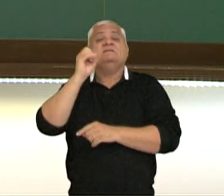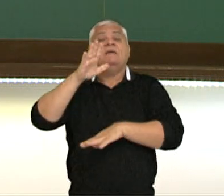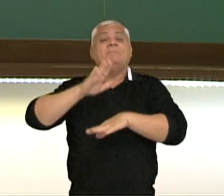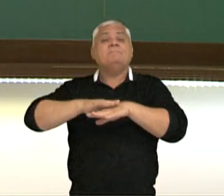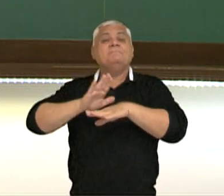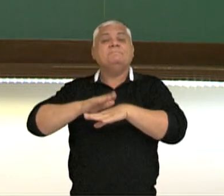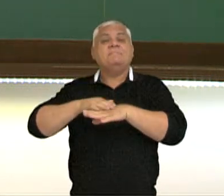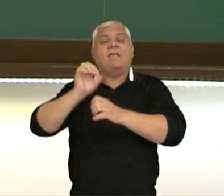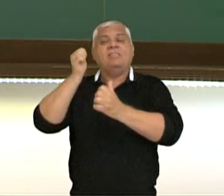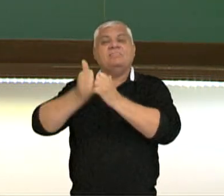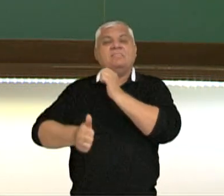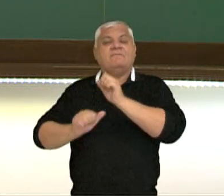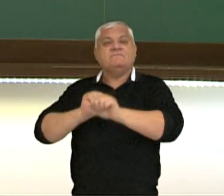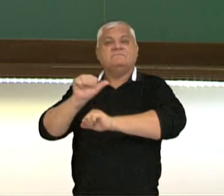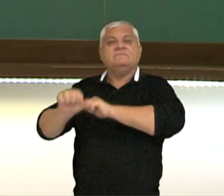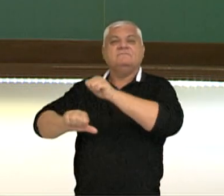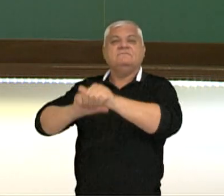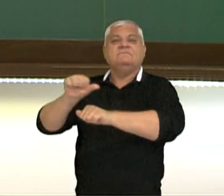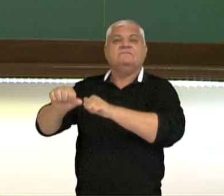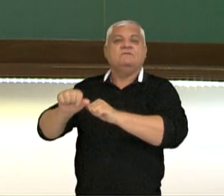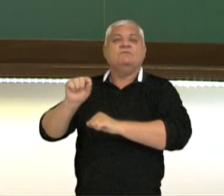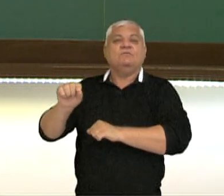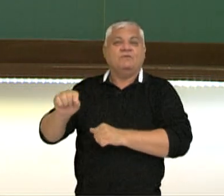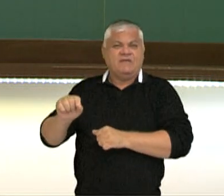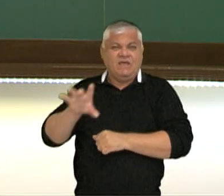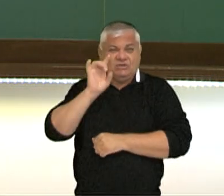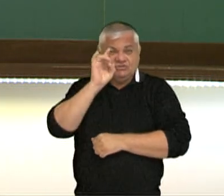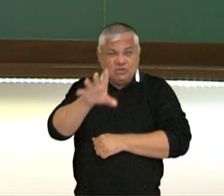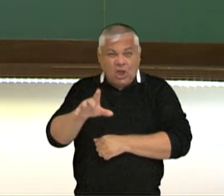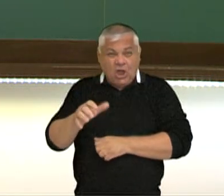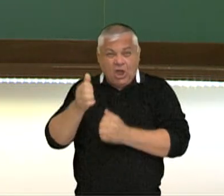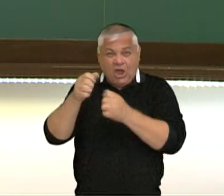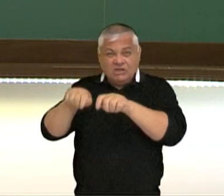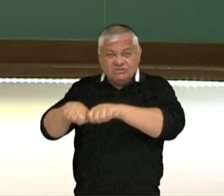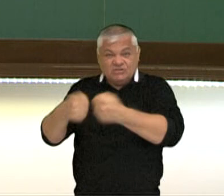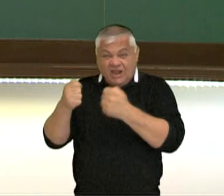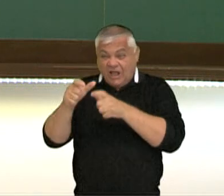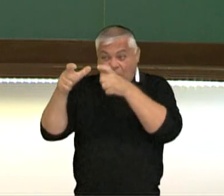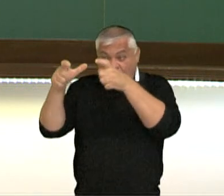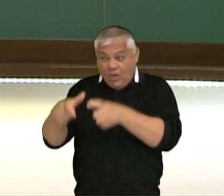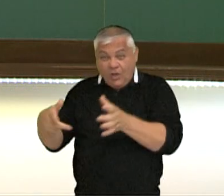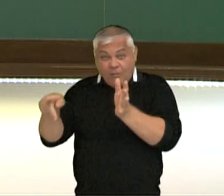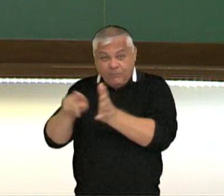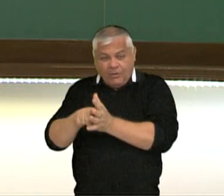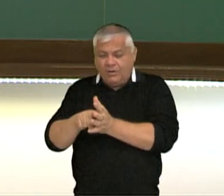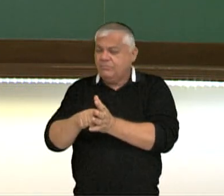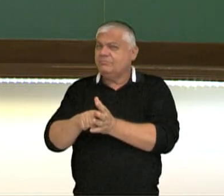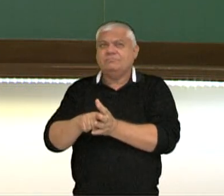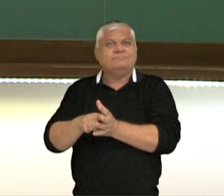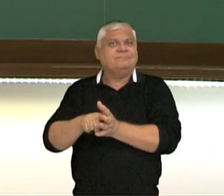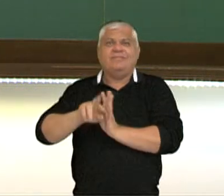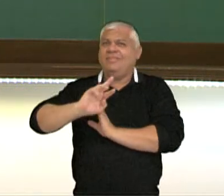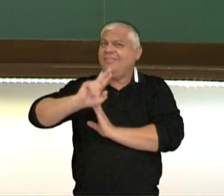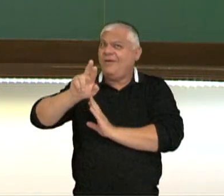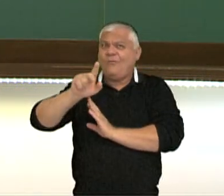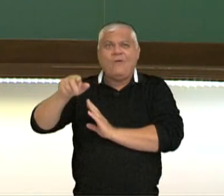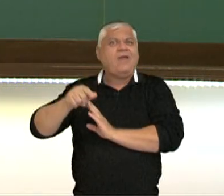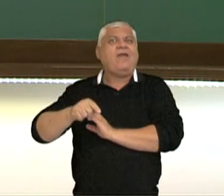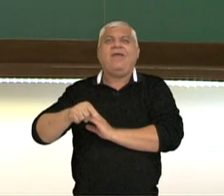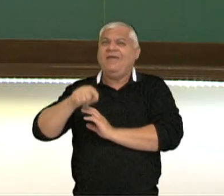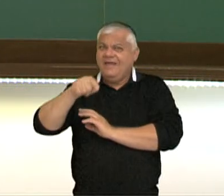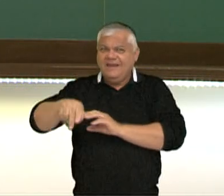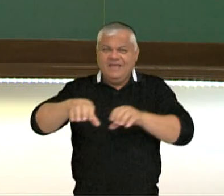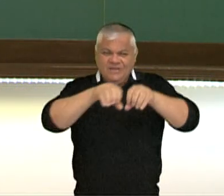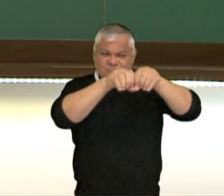um desequilíbrio, vejam que não vai afetar só aquela área, por exemplo, onde foi lançado o esgoto, onde foi modificado